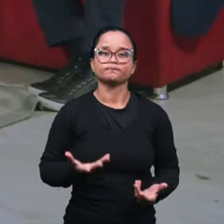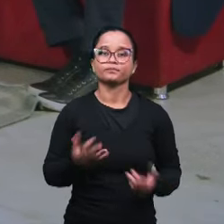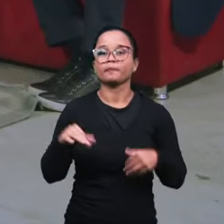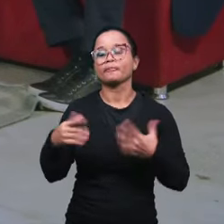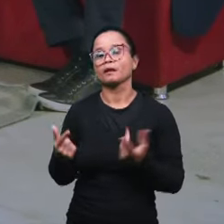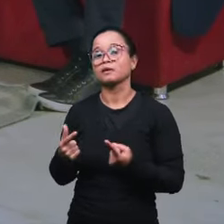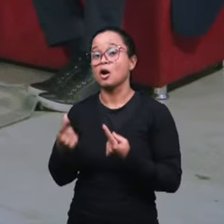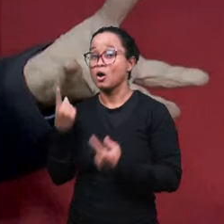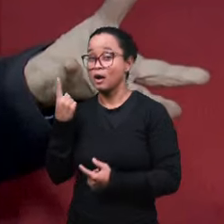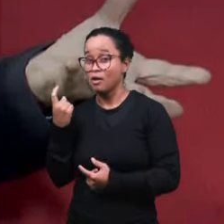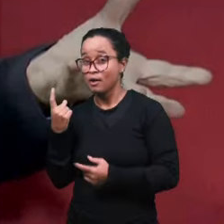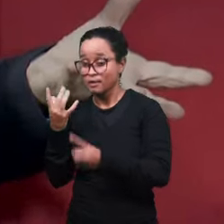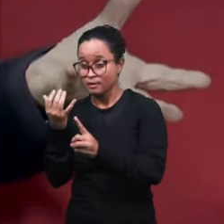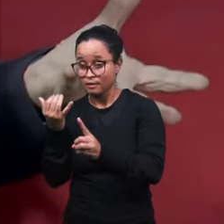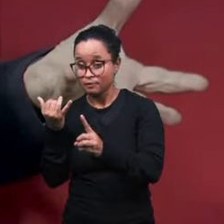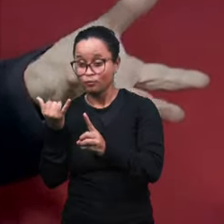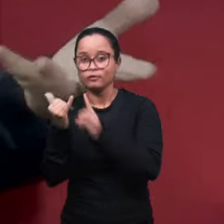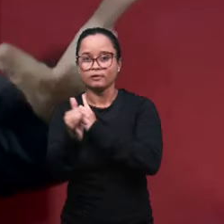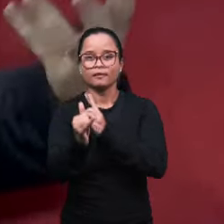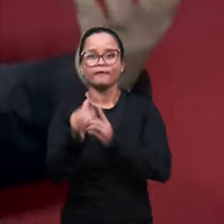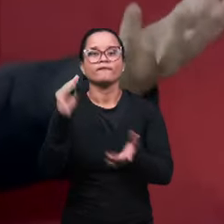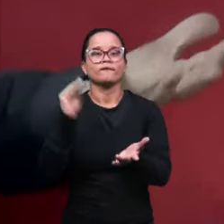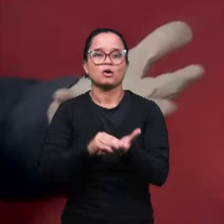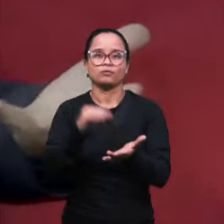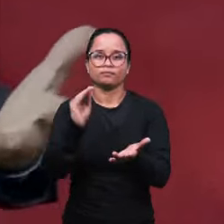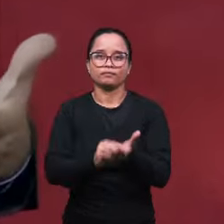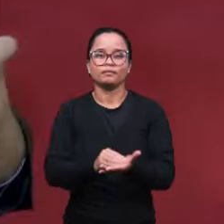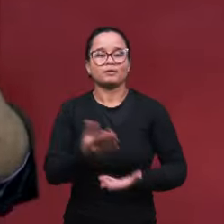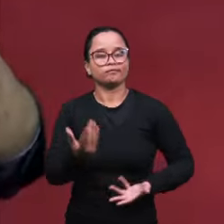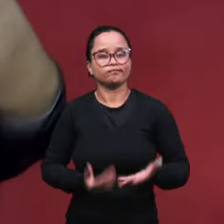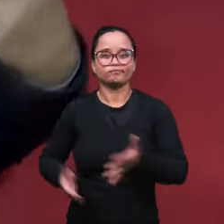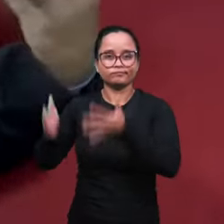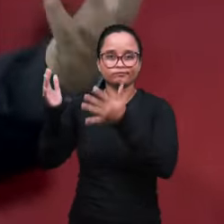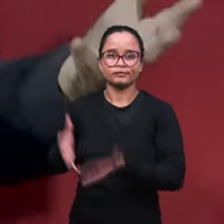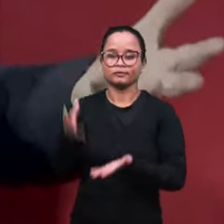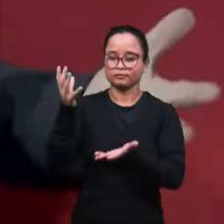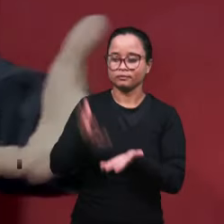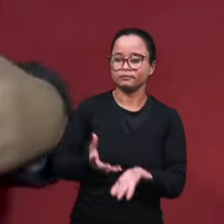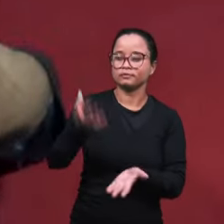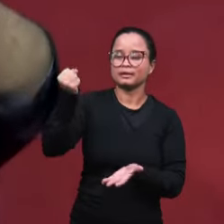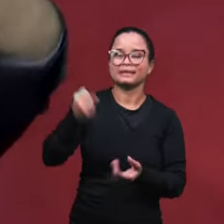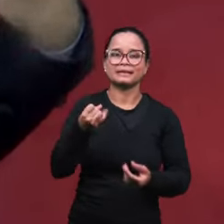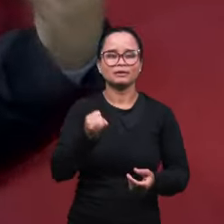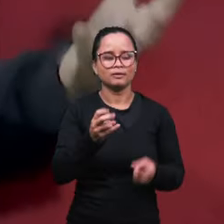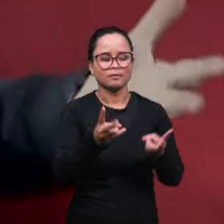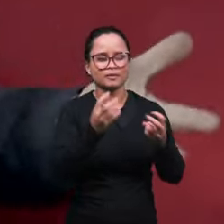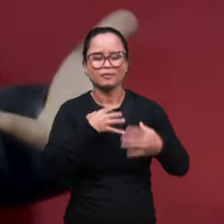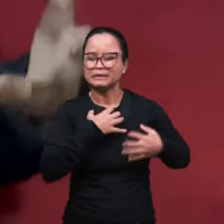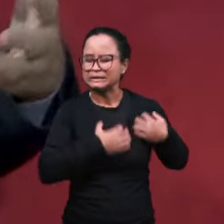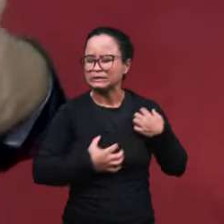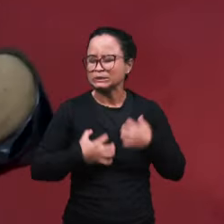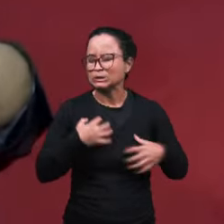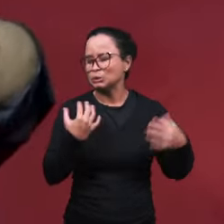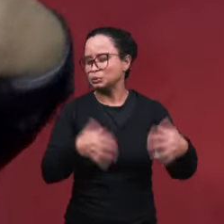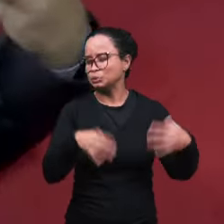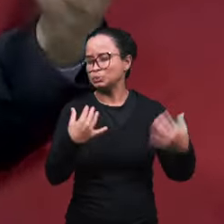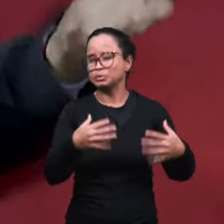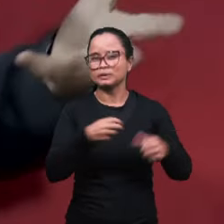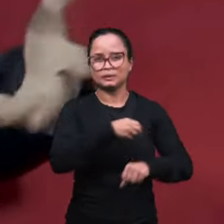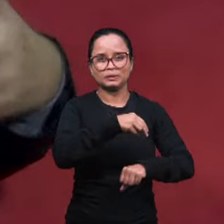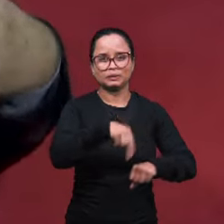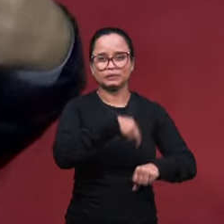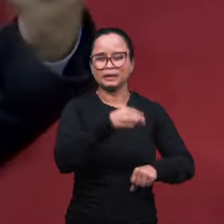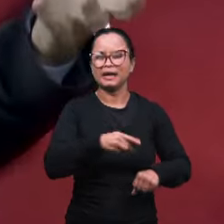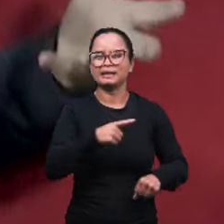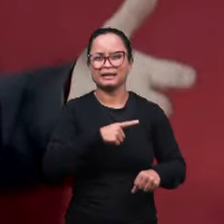profético que falta para a igreja ser arrebatada, né? Se nós olharmos ali a angústia das nações, estamos vivendo guerra, peste, nós